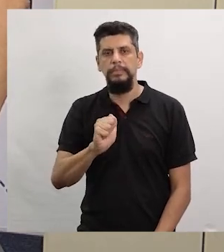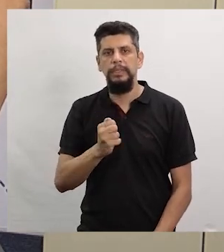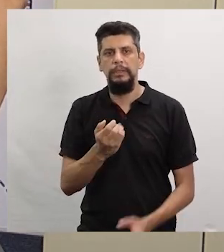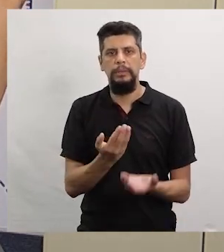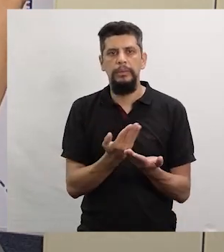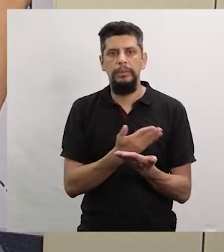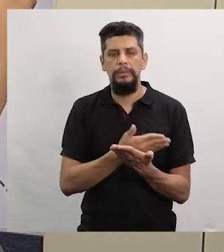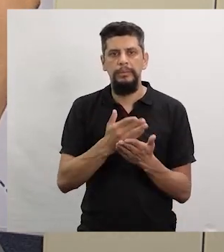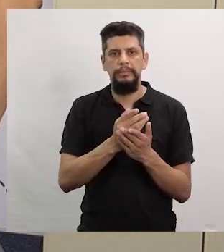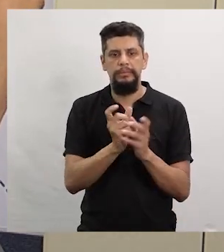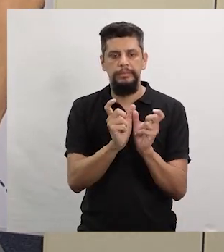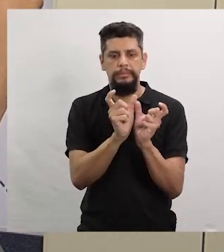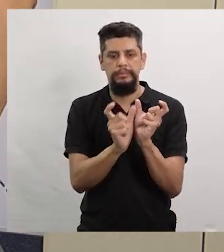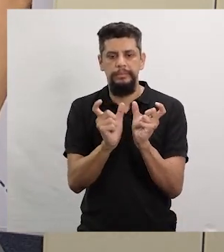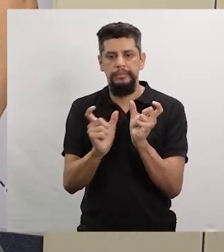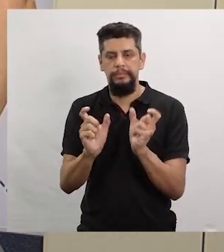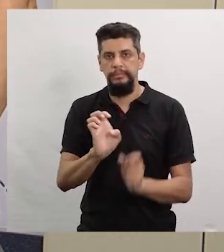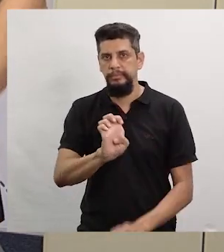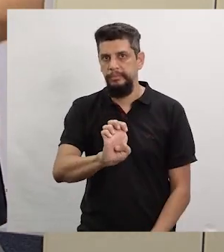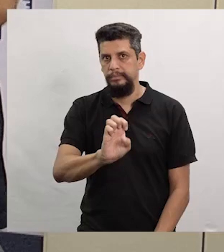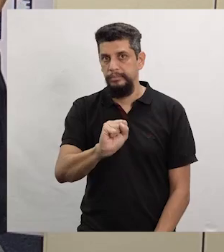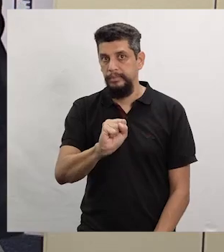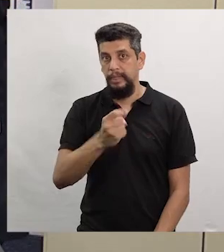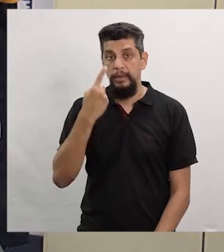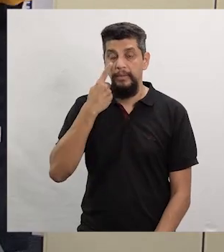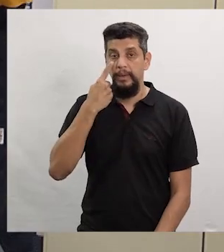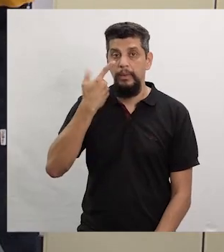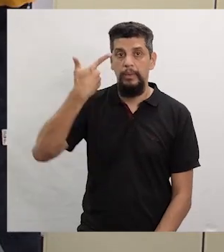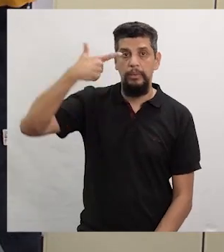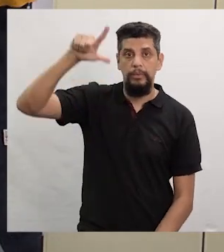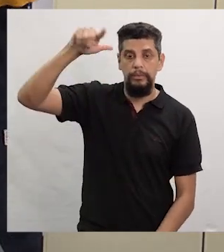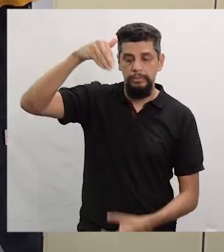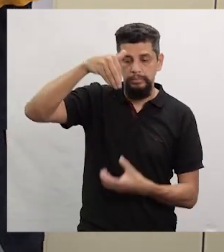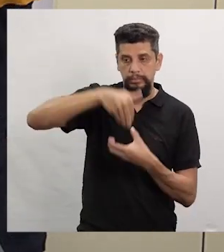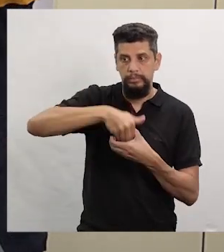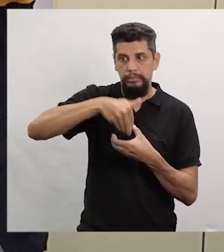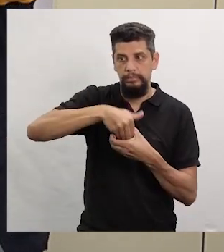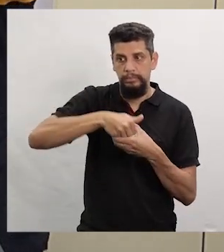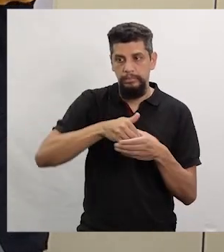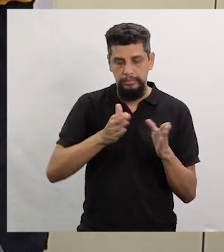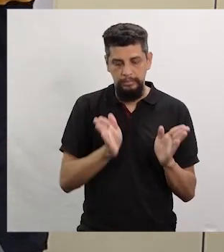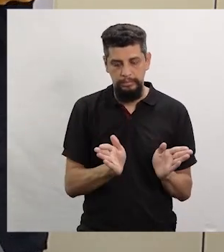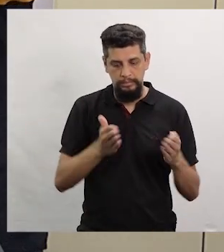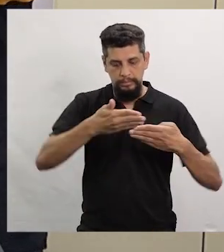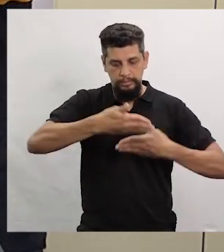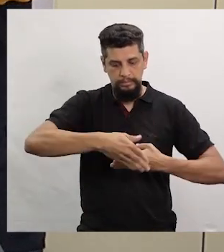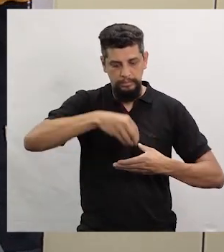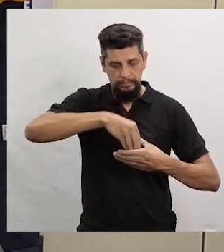sílaba es vamos ver a próxima vamos